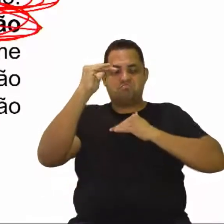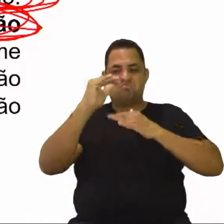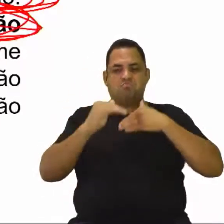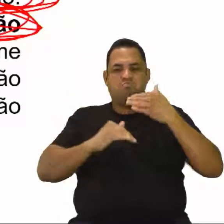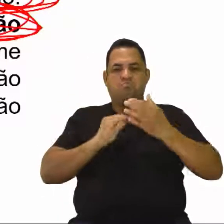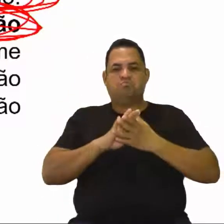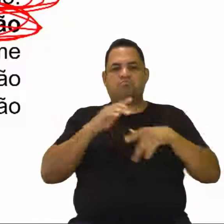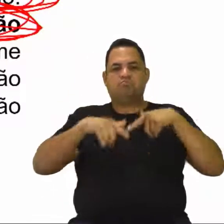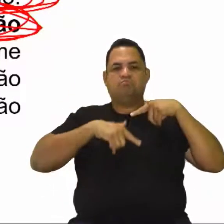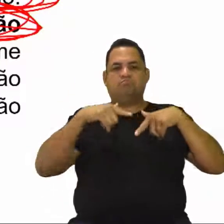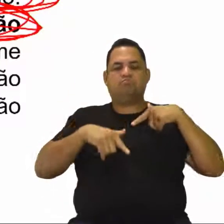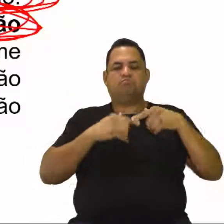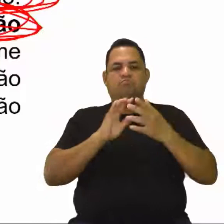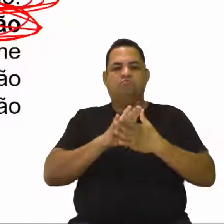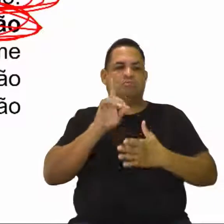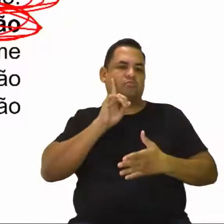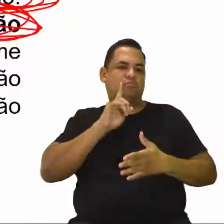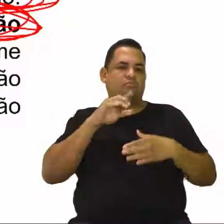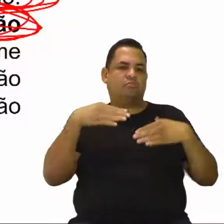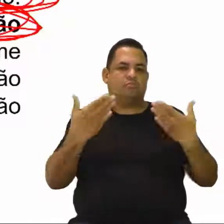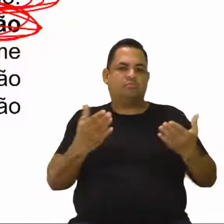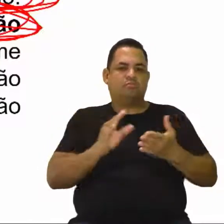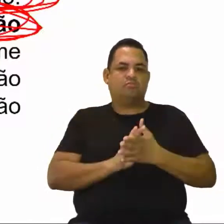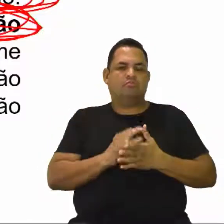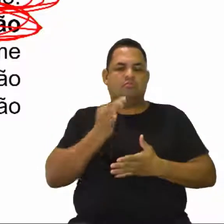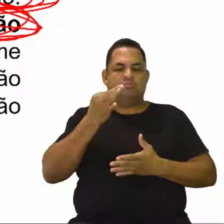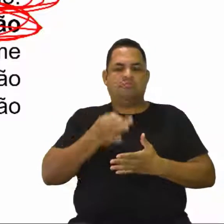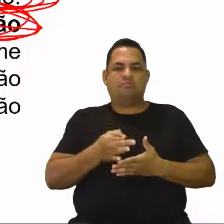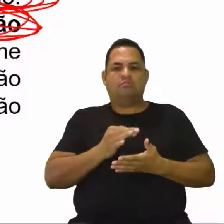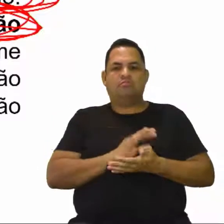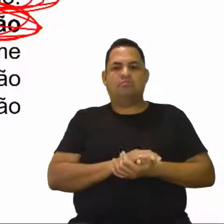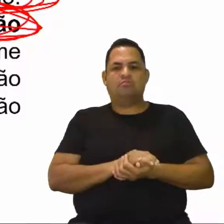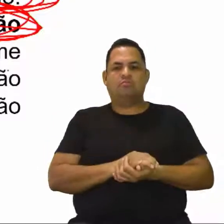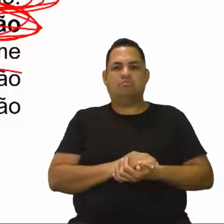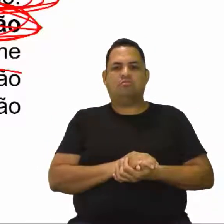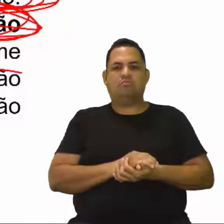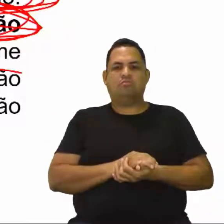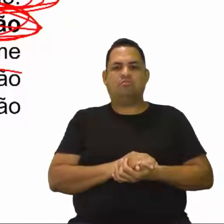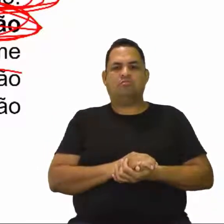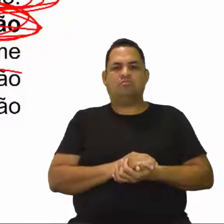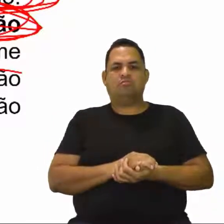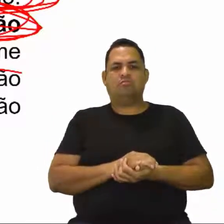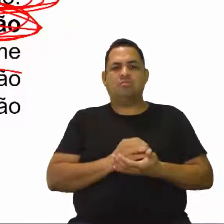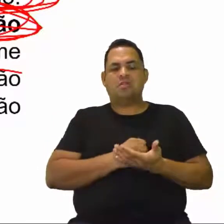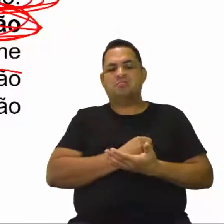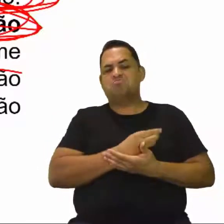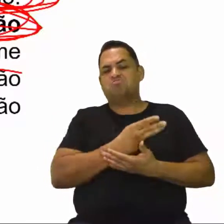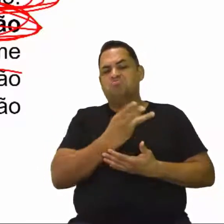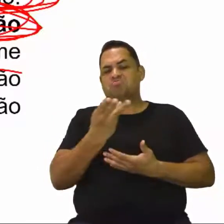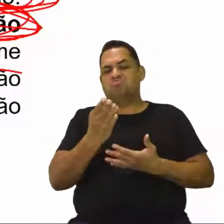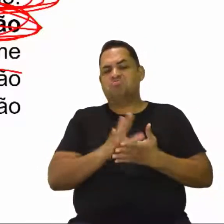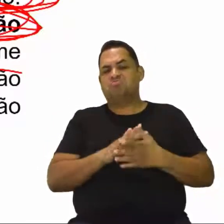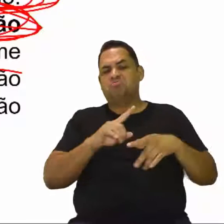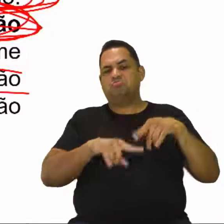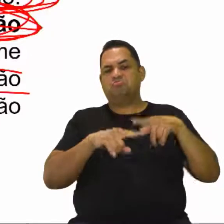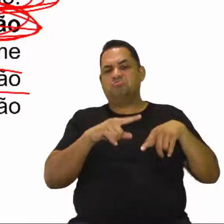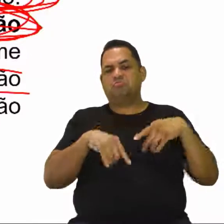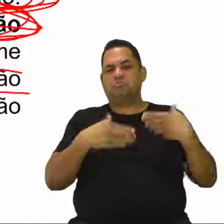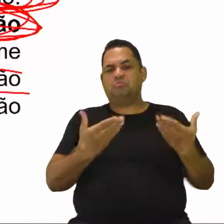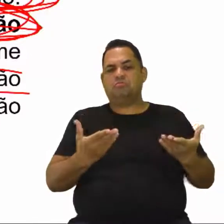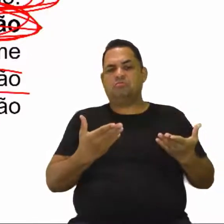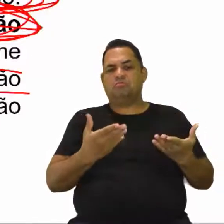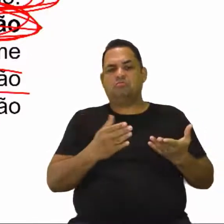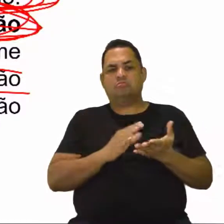superprodução americana. Tá certo? Uma enorme quantidade de produtos para os